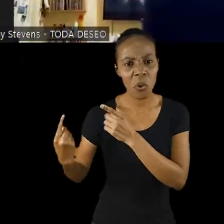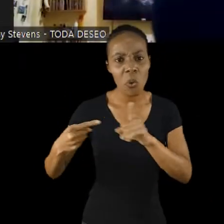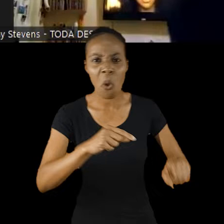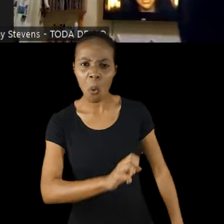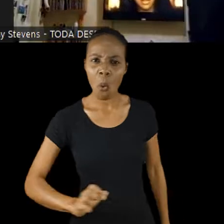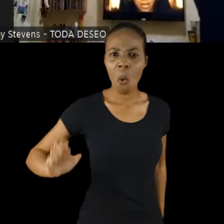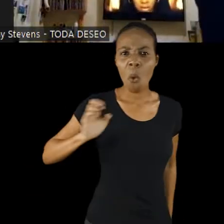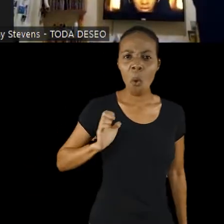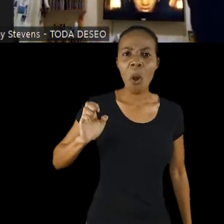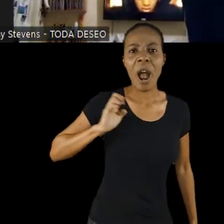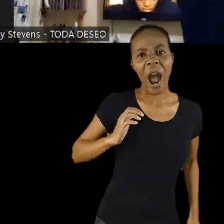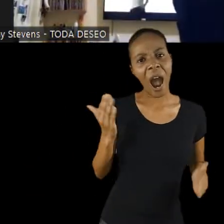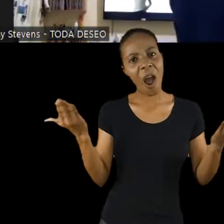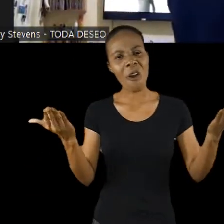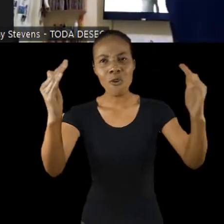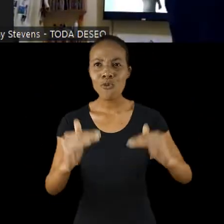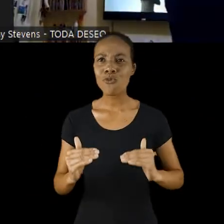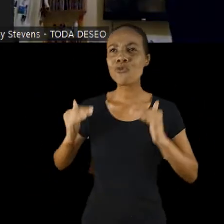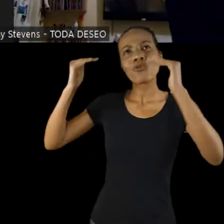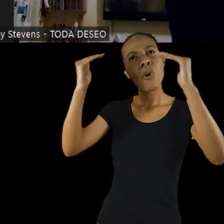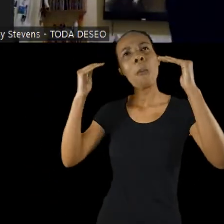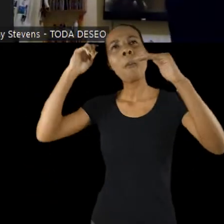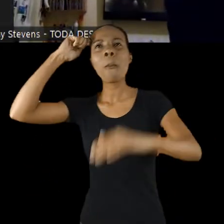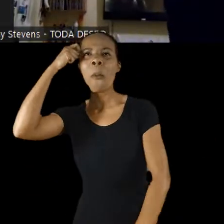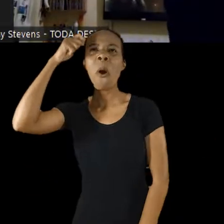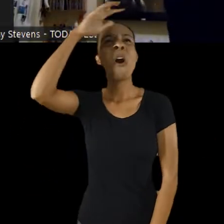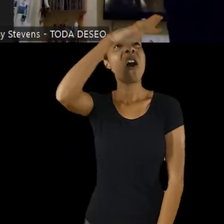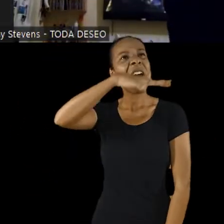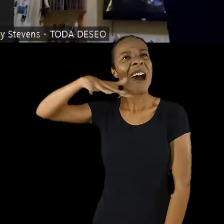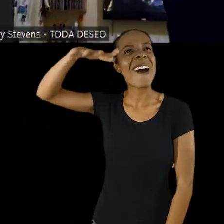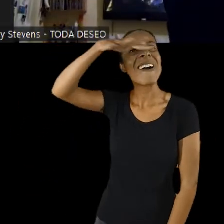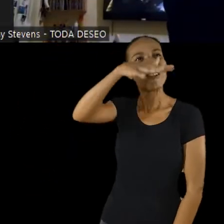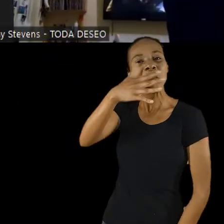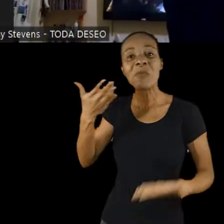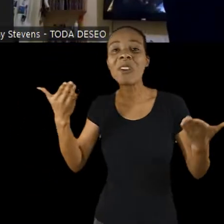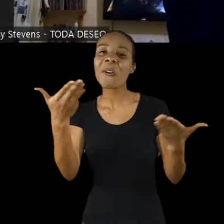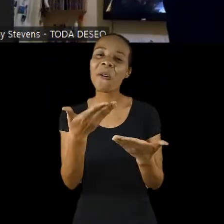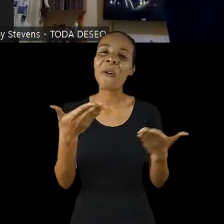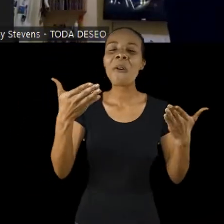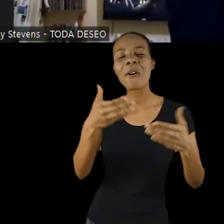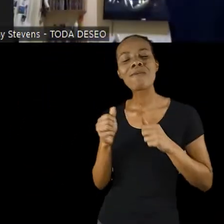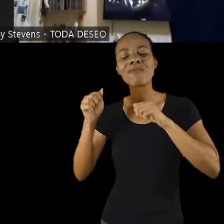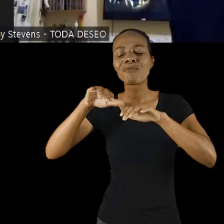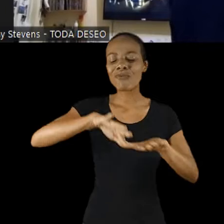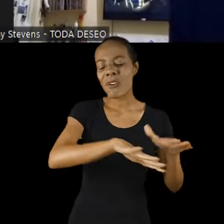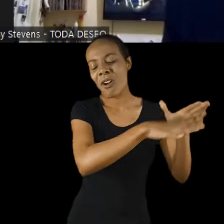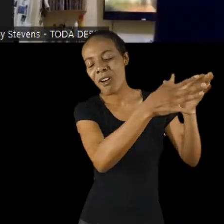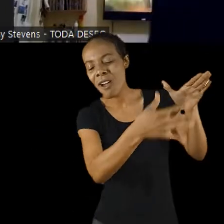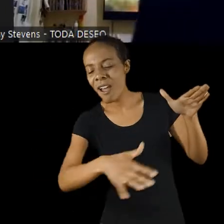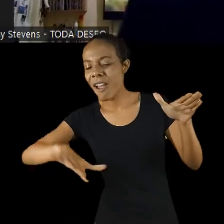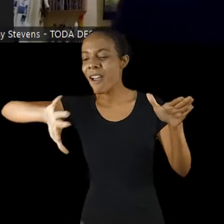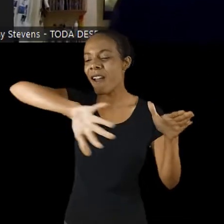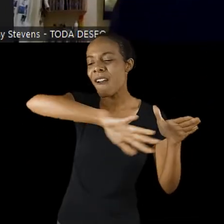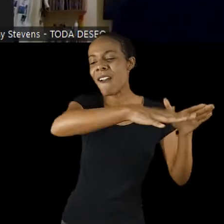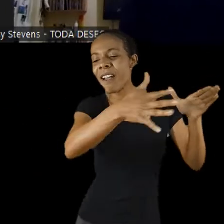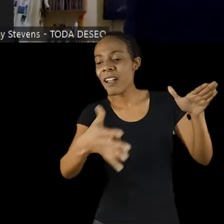no topo só vai ter preto. De boi e boiá, na tigela de barro na beira do mar.